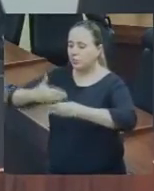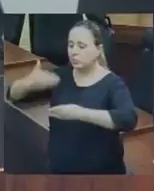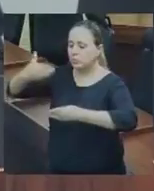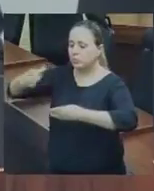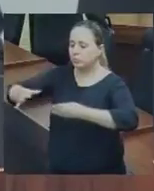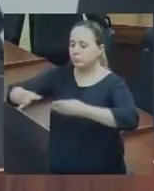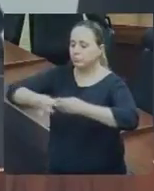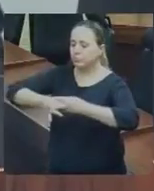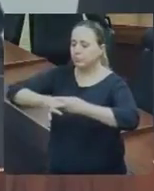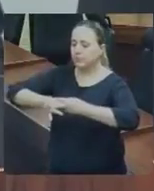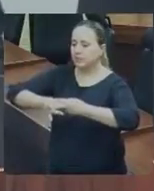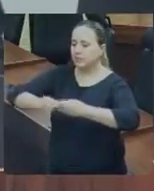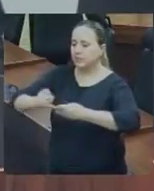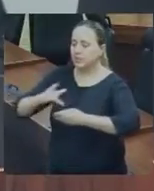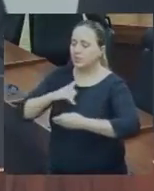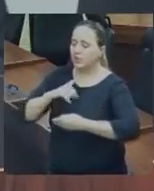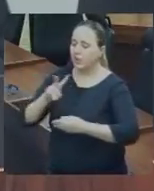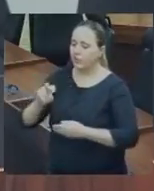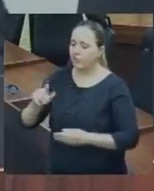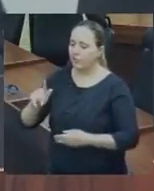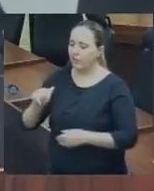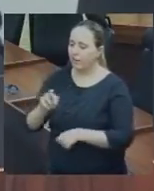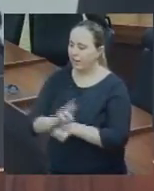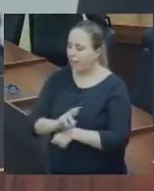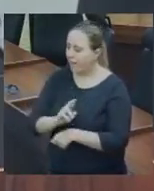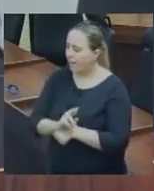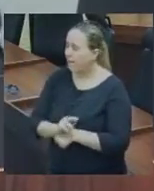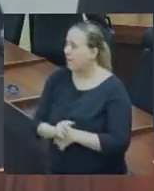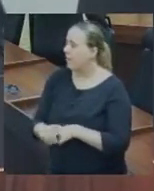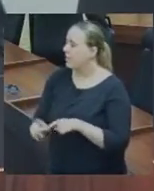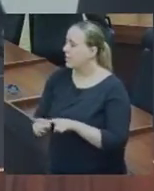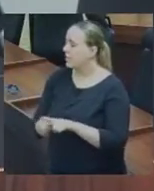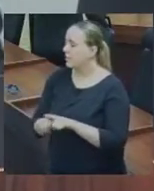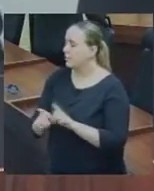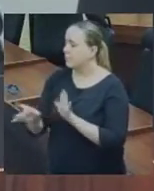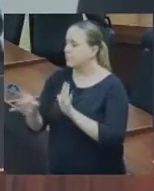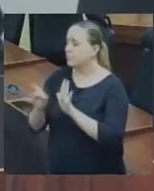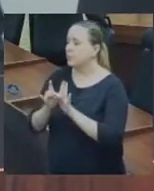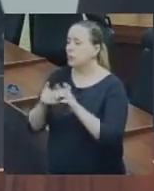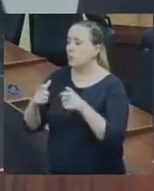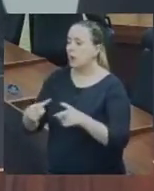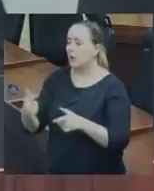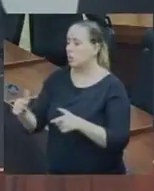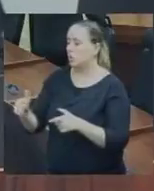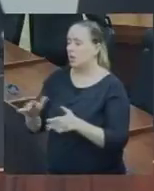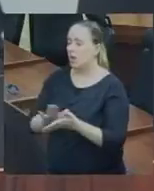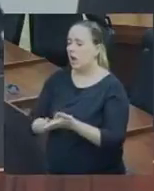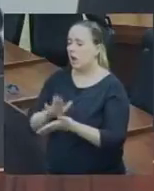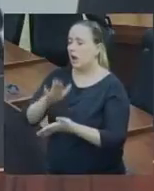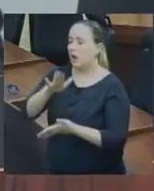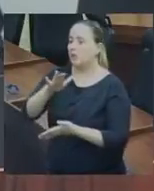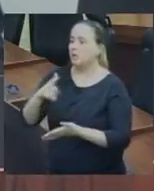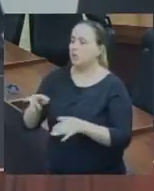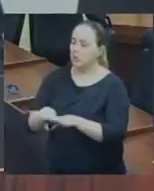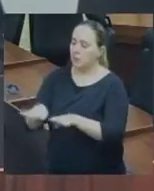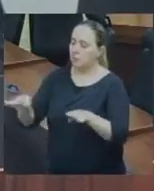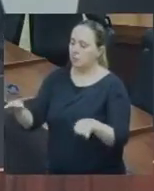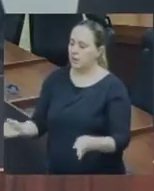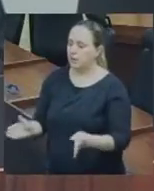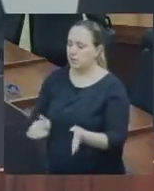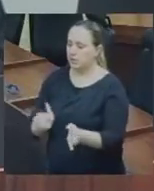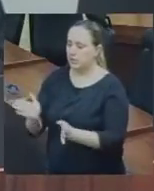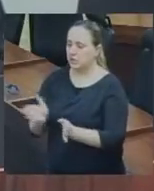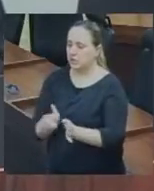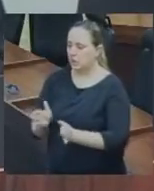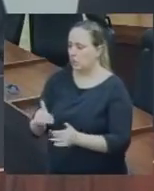reservada é colocar em estabelecimentos que não tem rampa que não tem mesmo acessível né